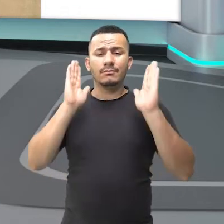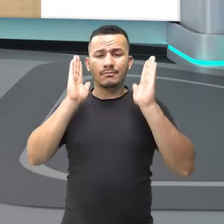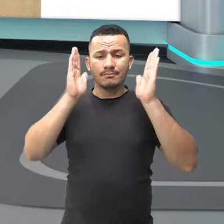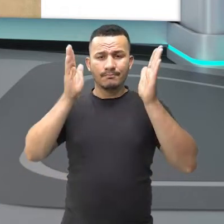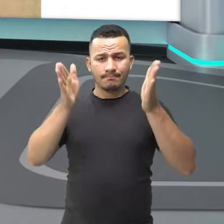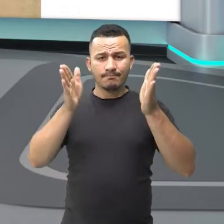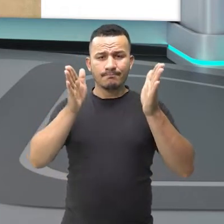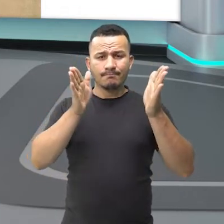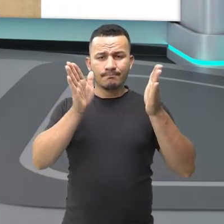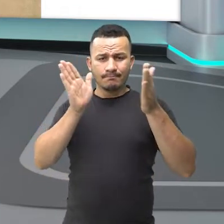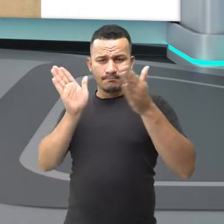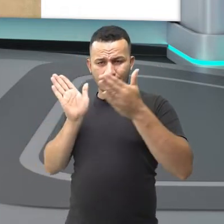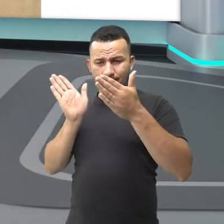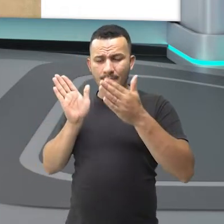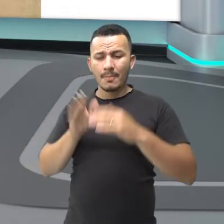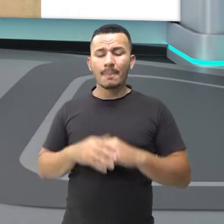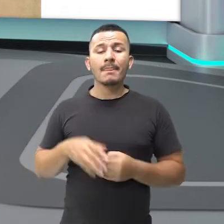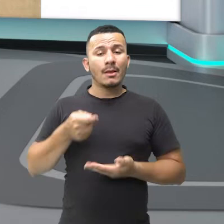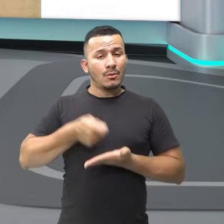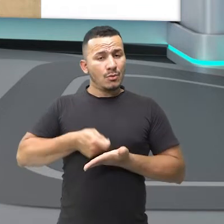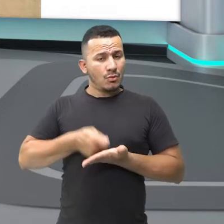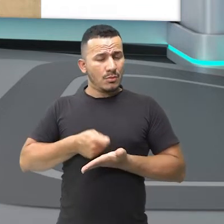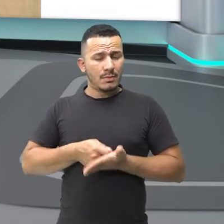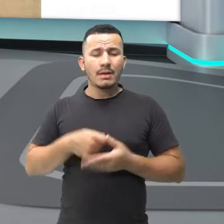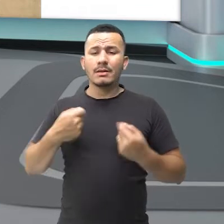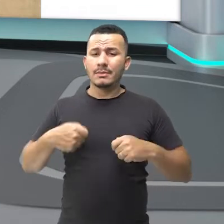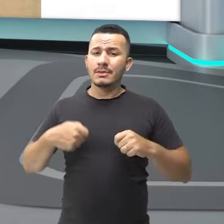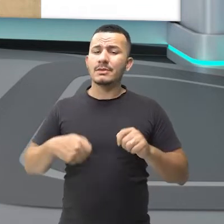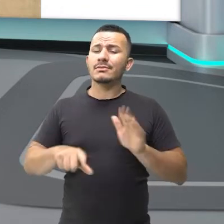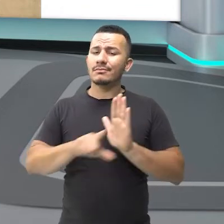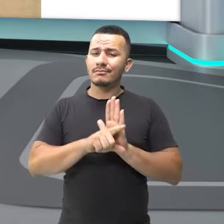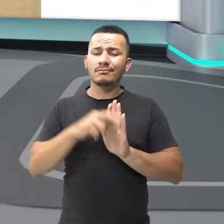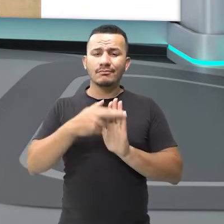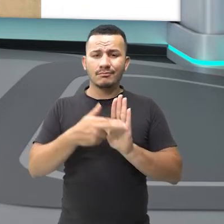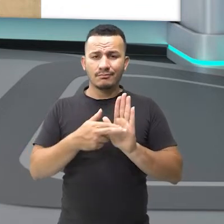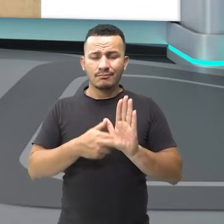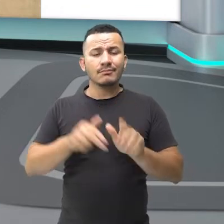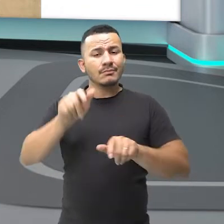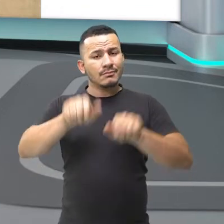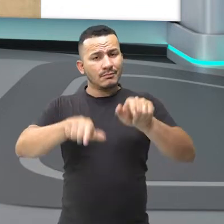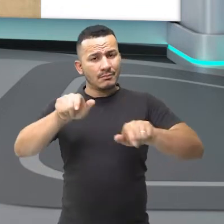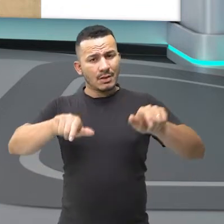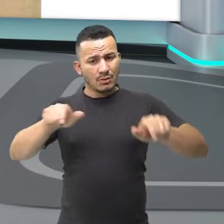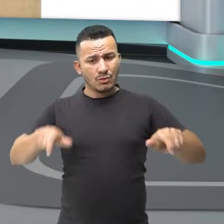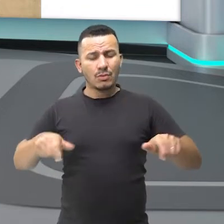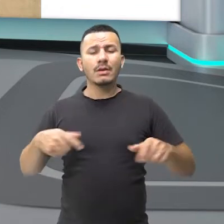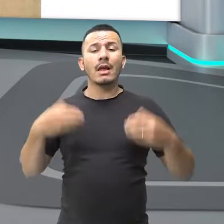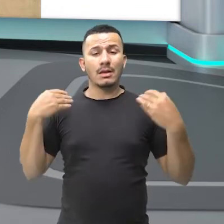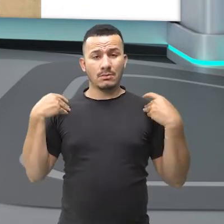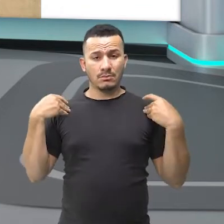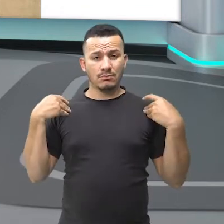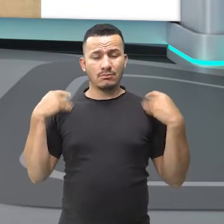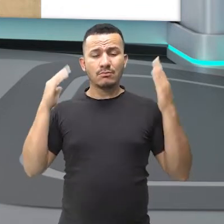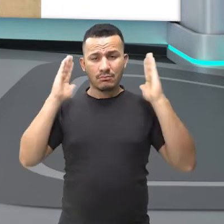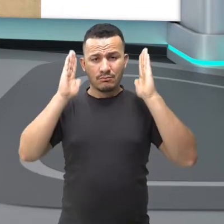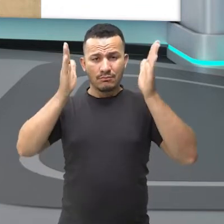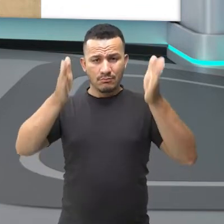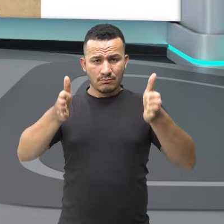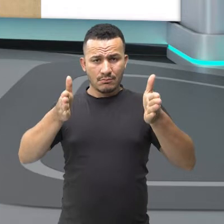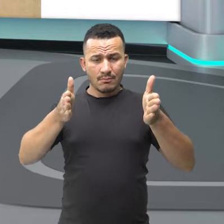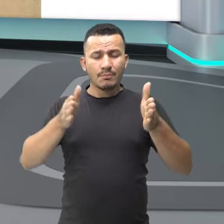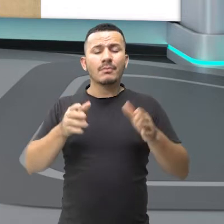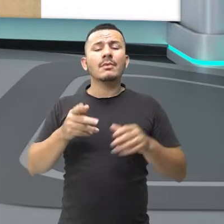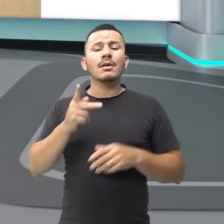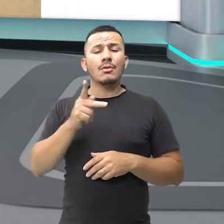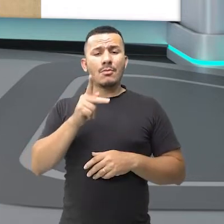perfil, certo? Era obrigatório e consistia na representação de pessoas com um tronco de frente,